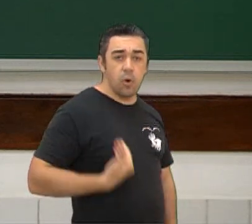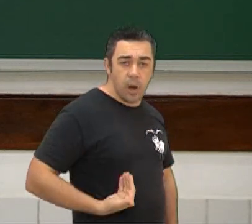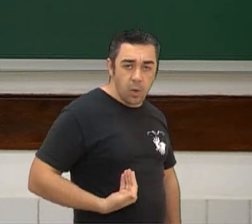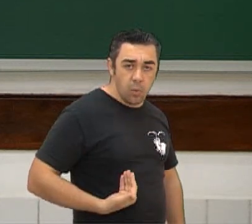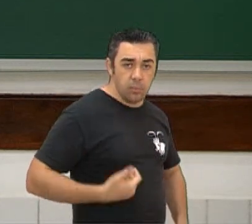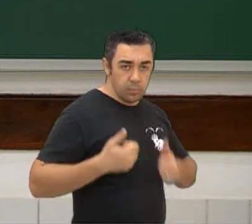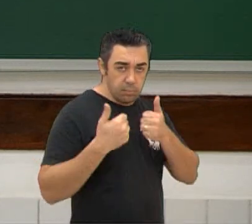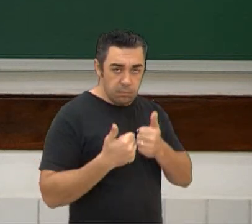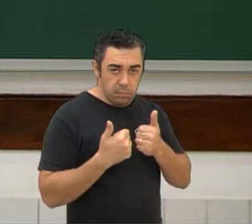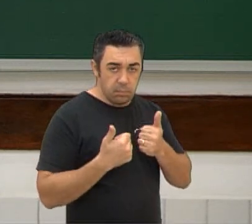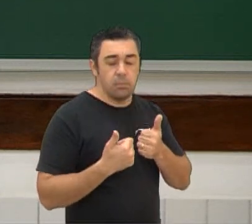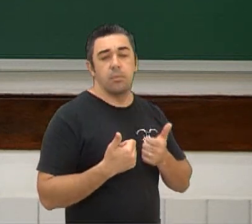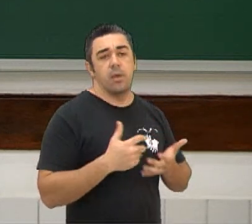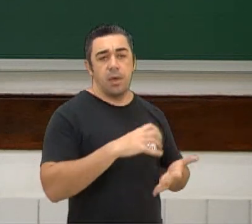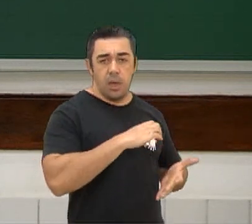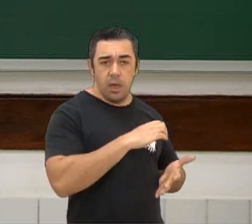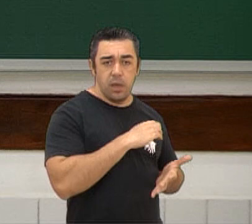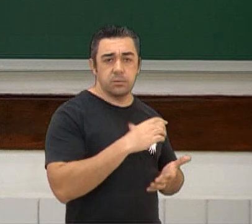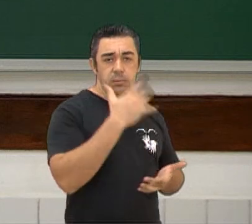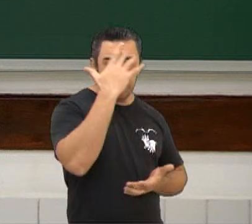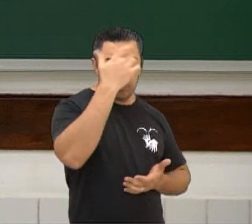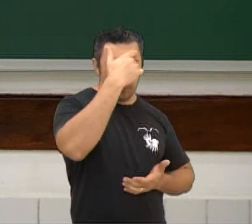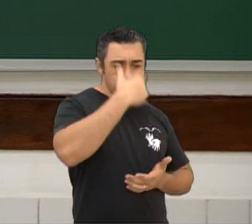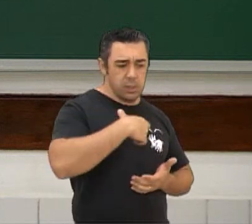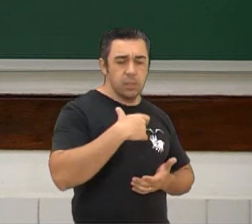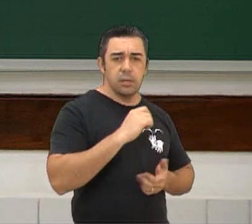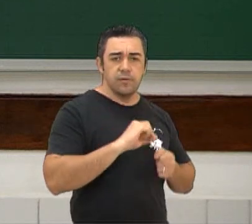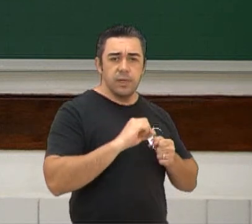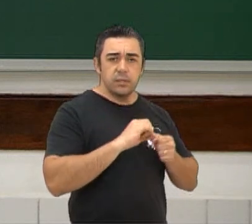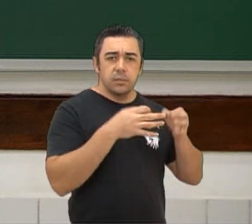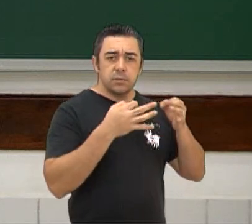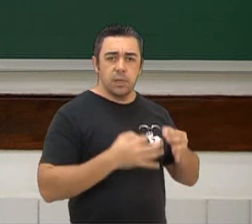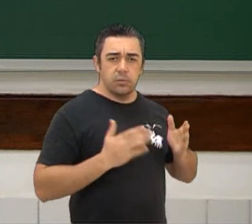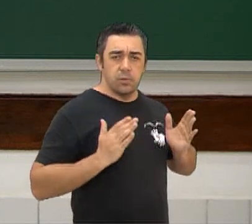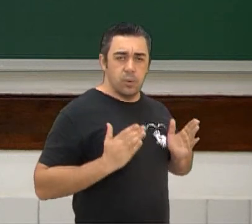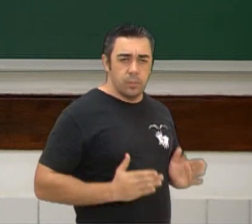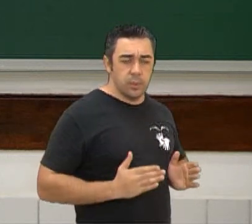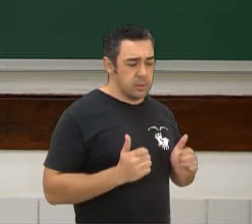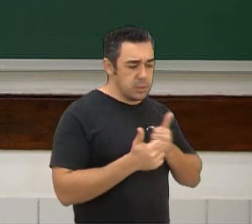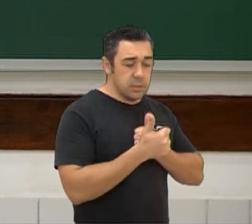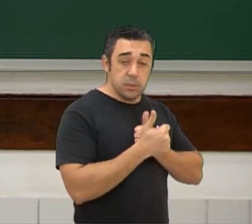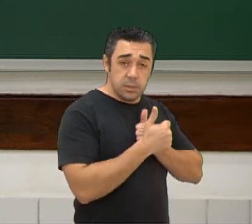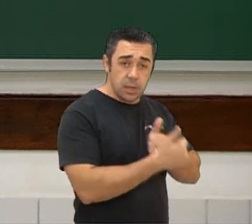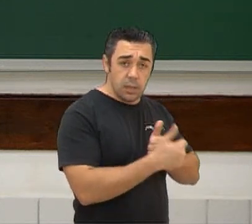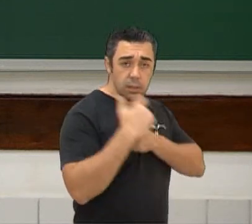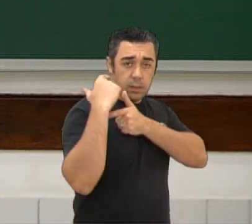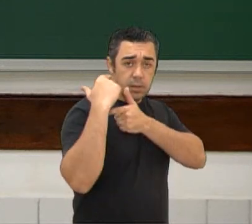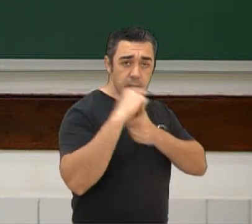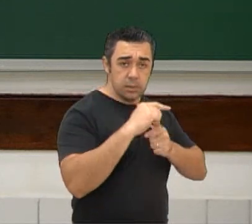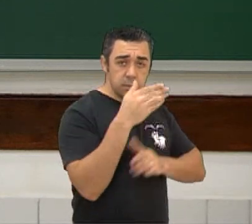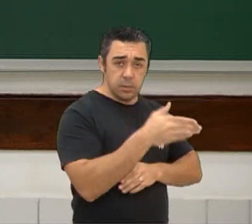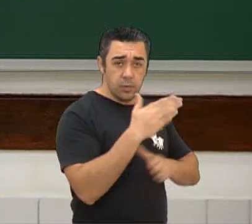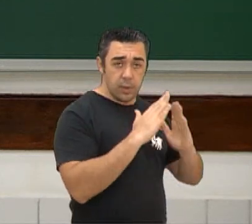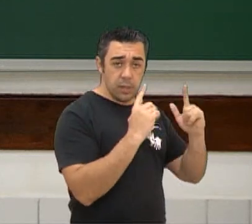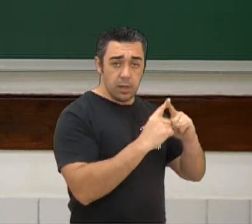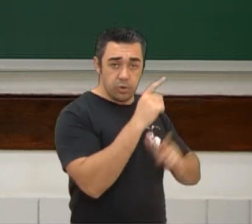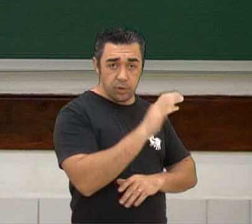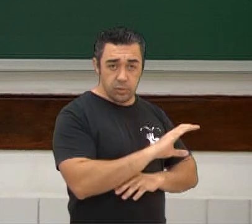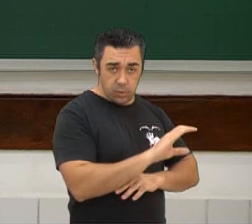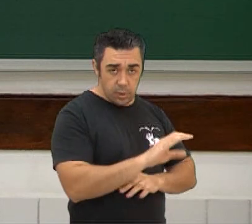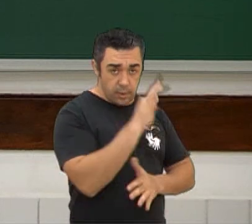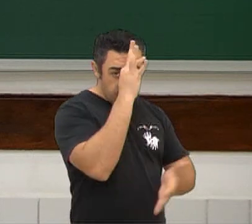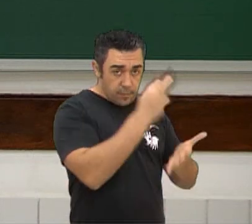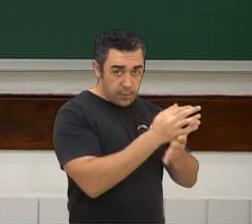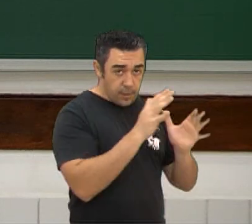morais, né, para a pessoa agir corretamente, para fazer de acordo com a tradição da igreja. Então isso é para a